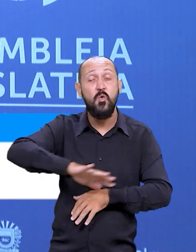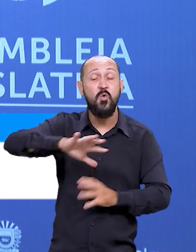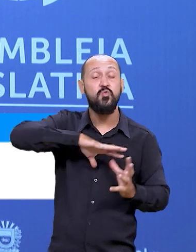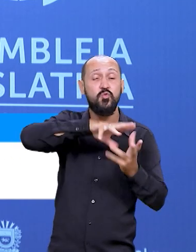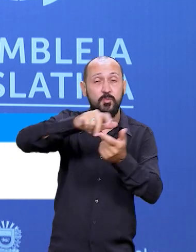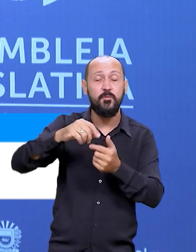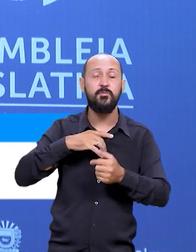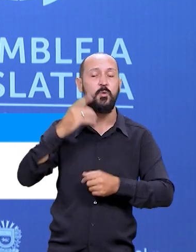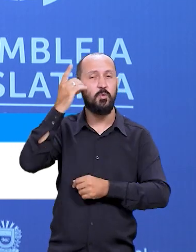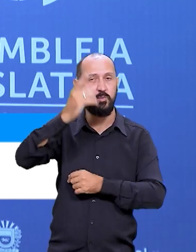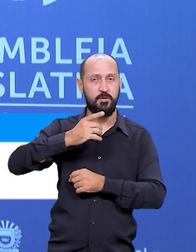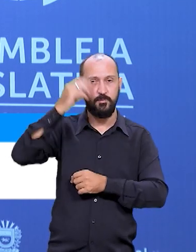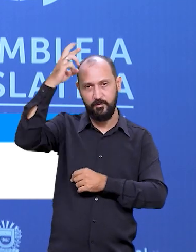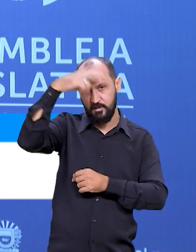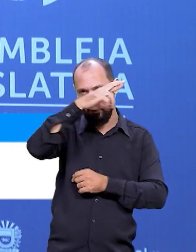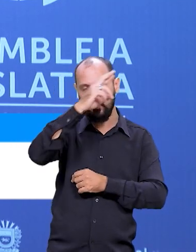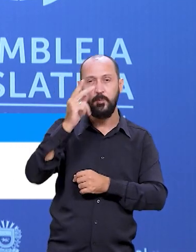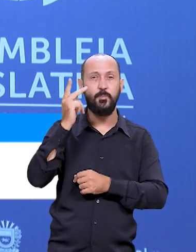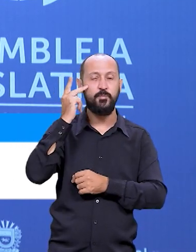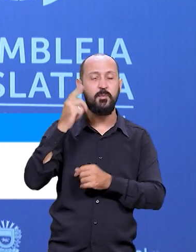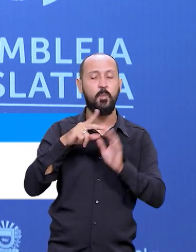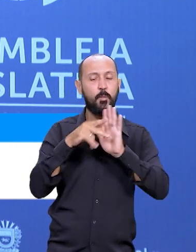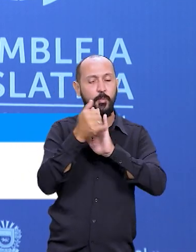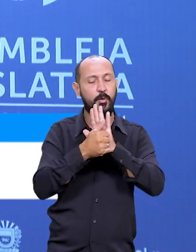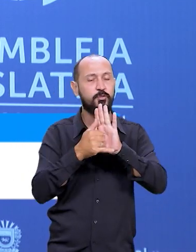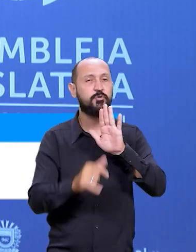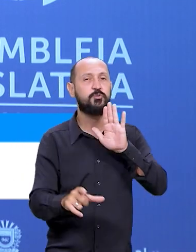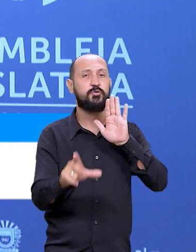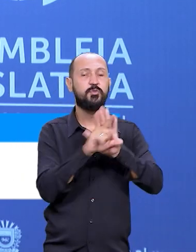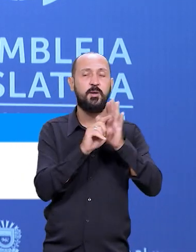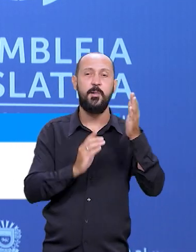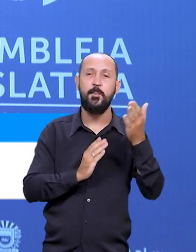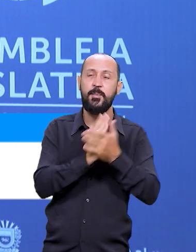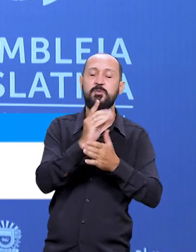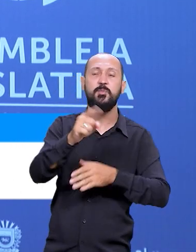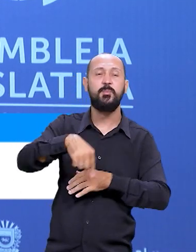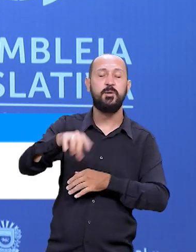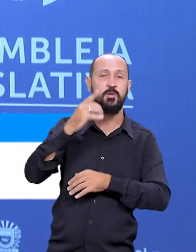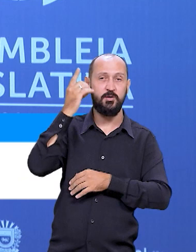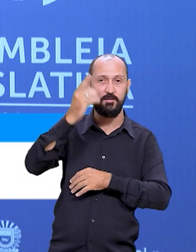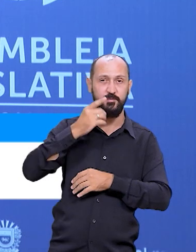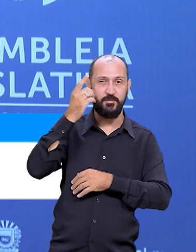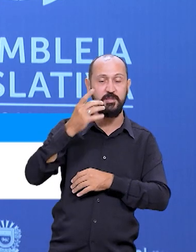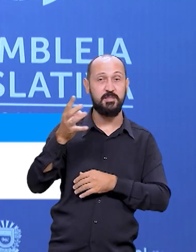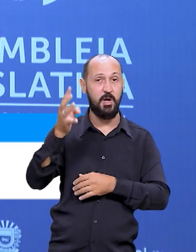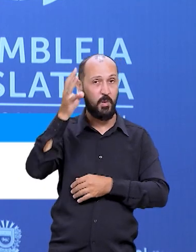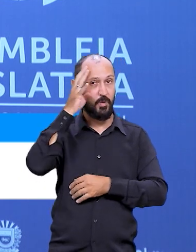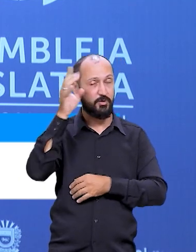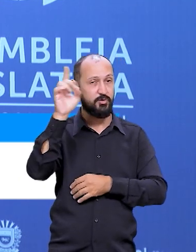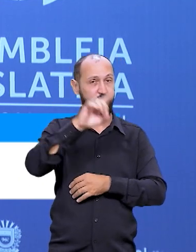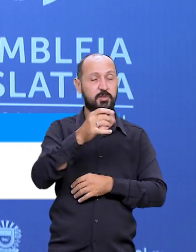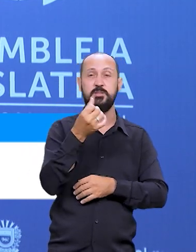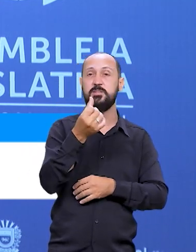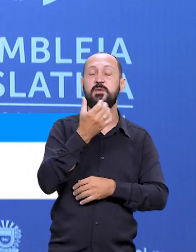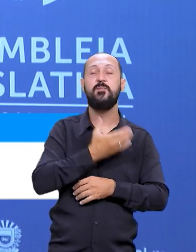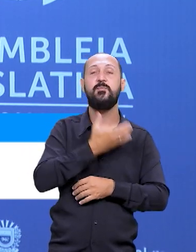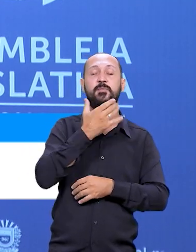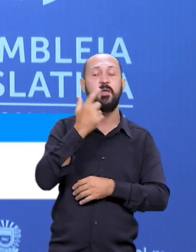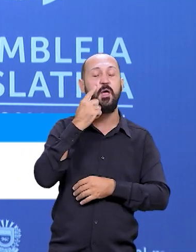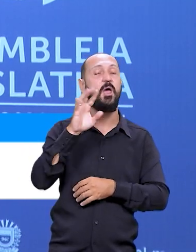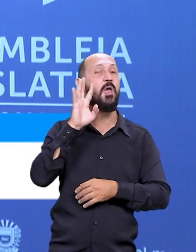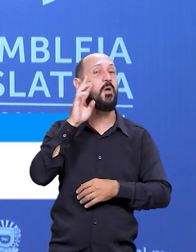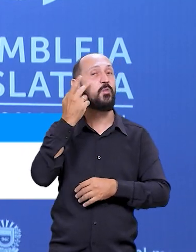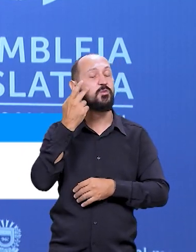os deputados Rinaldo Modesto e Pedro Kemp, por meio de projeto de lei, aprovado pelos parlamentares nesta quarta-feira, 6 de dezembro,